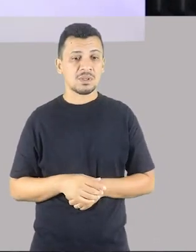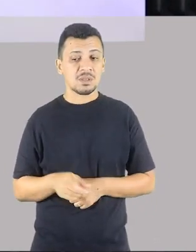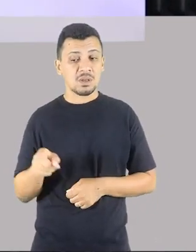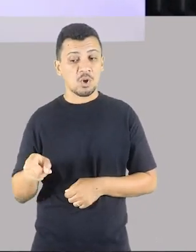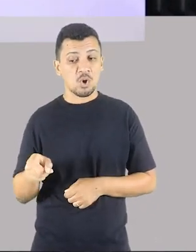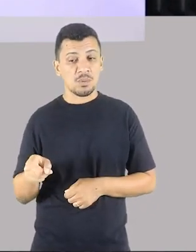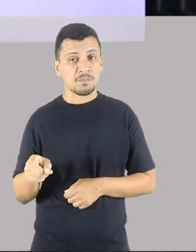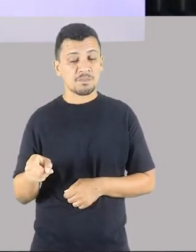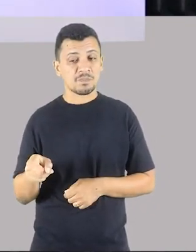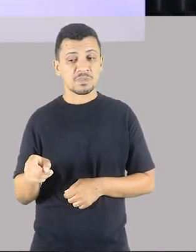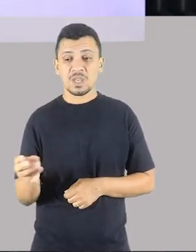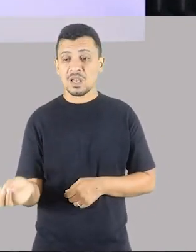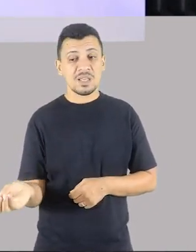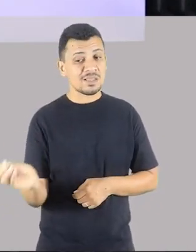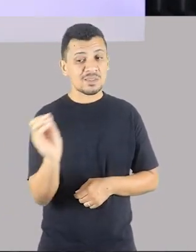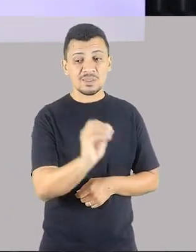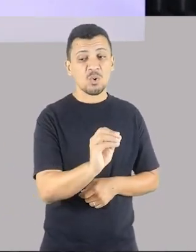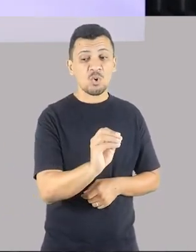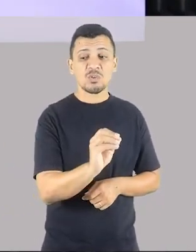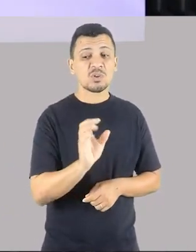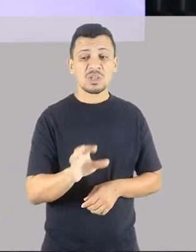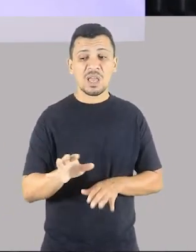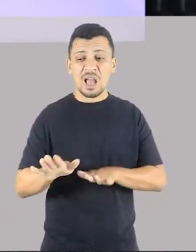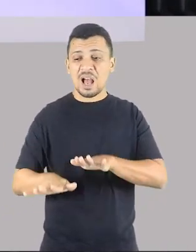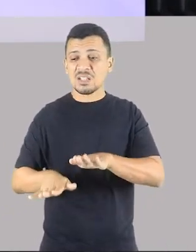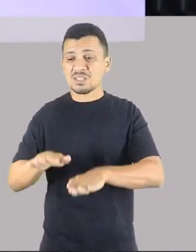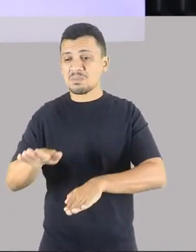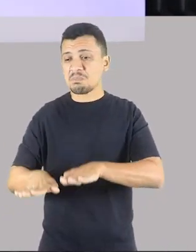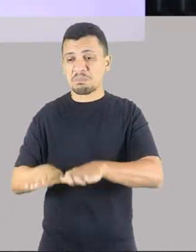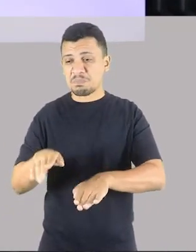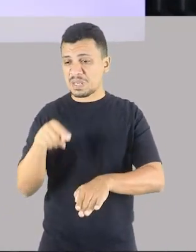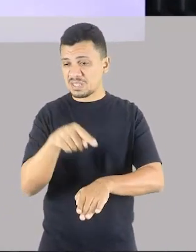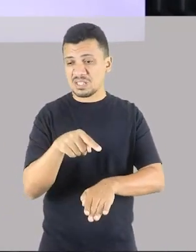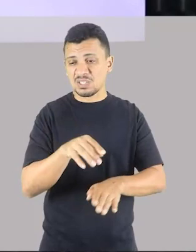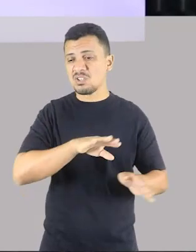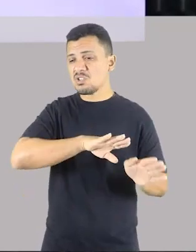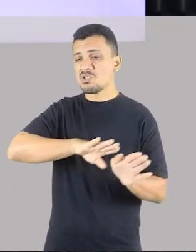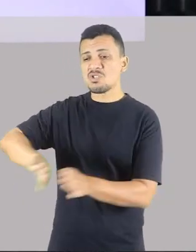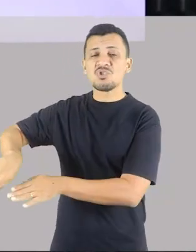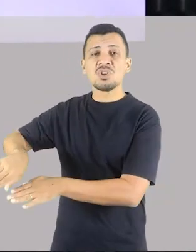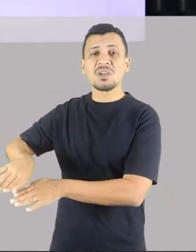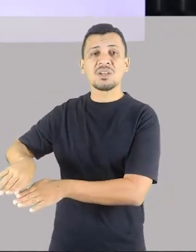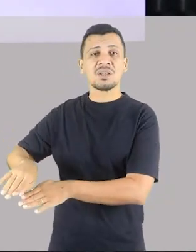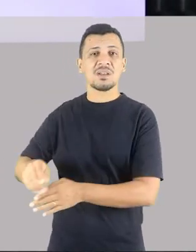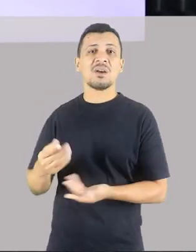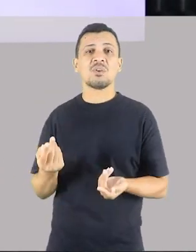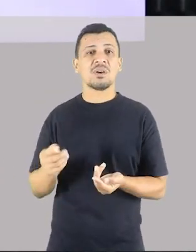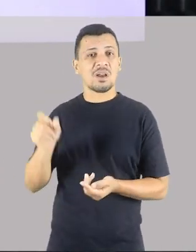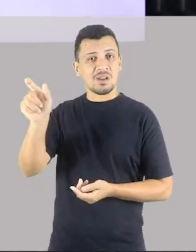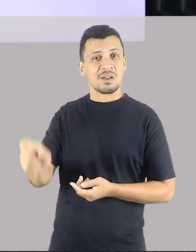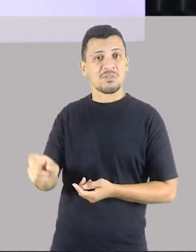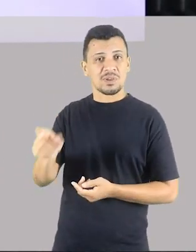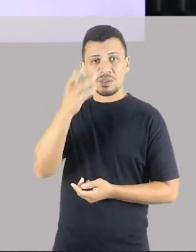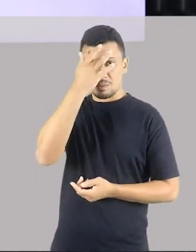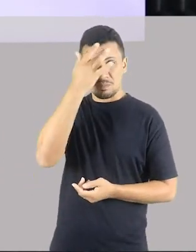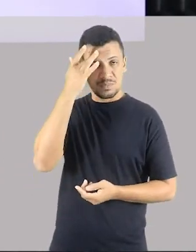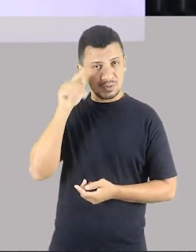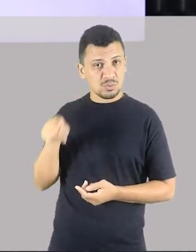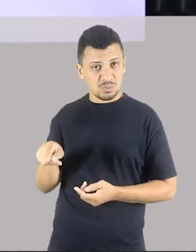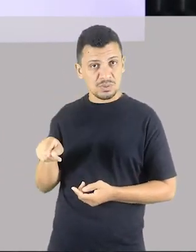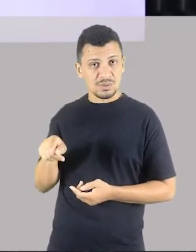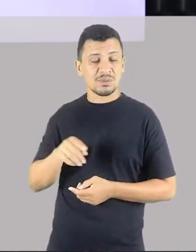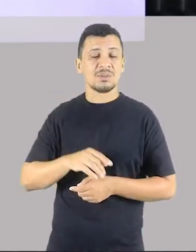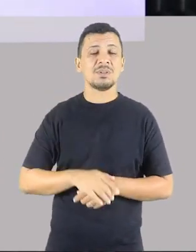coloque mais as patas, tire suas patas daqui, você está se referindo a uma pessoa, né? Então você